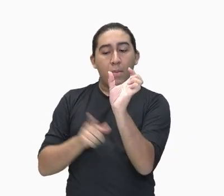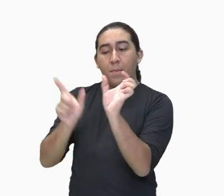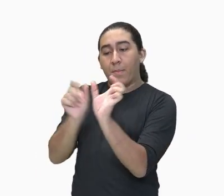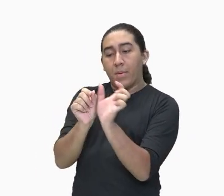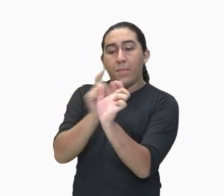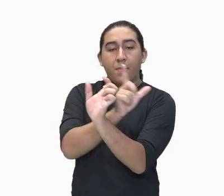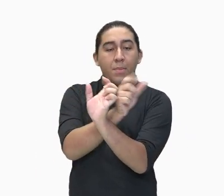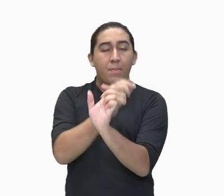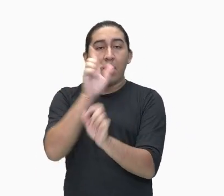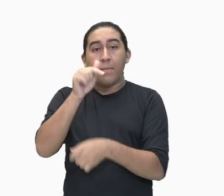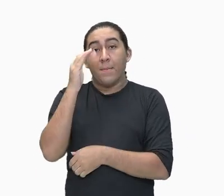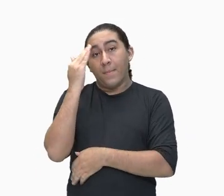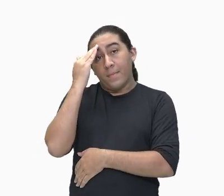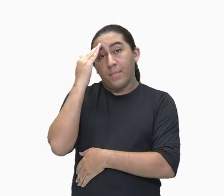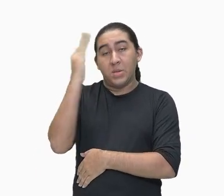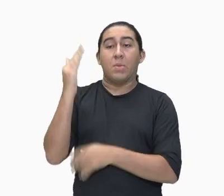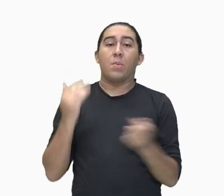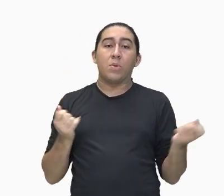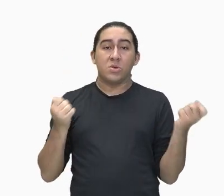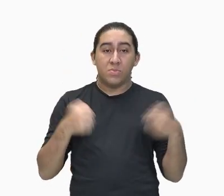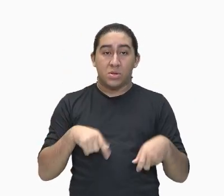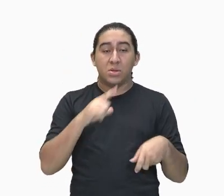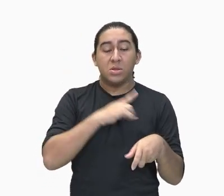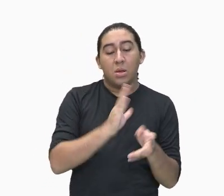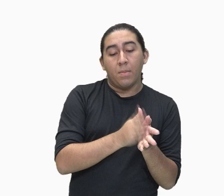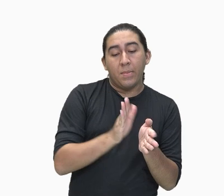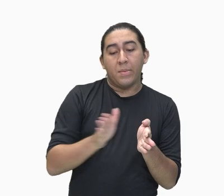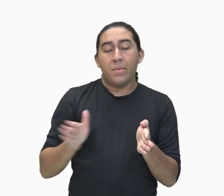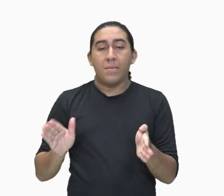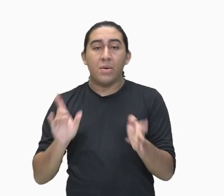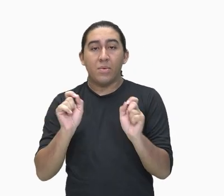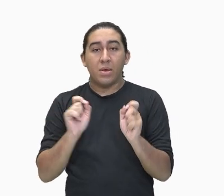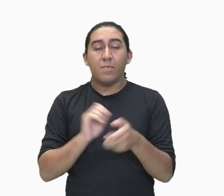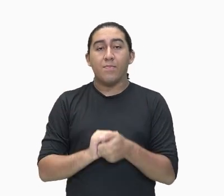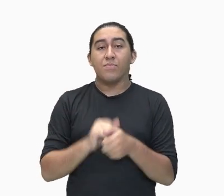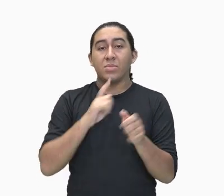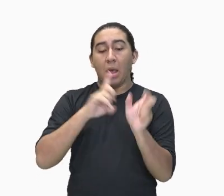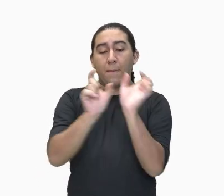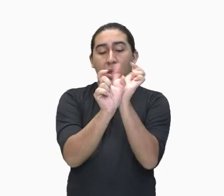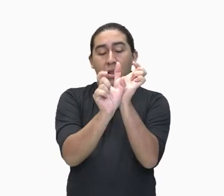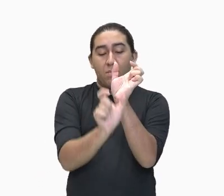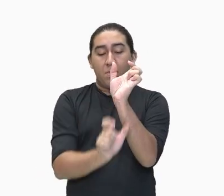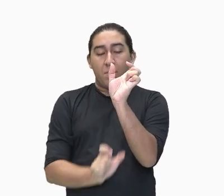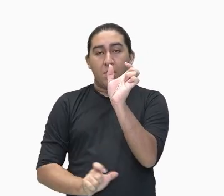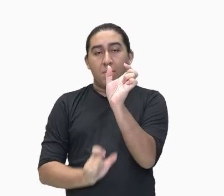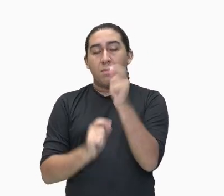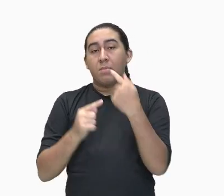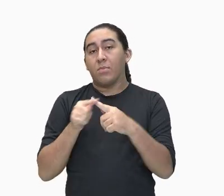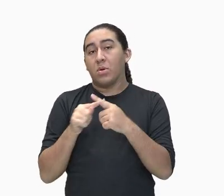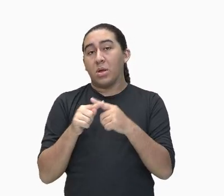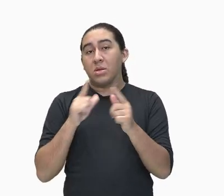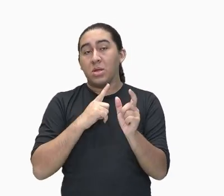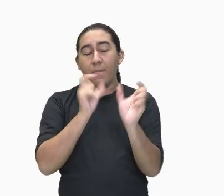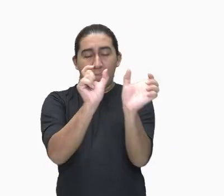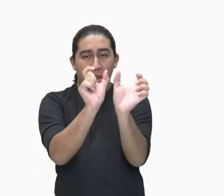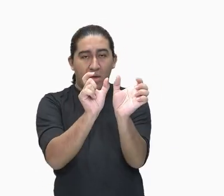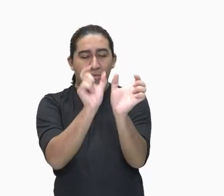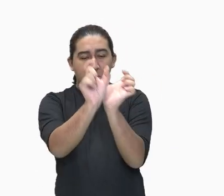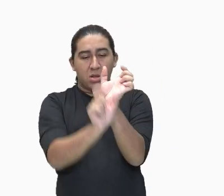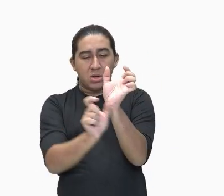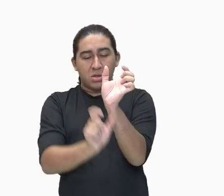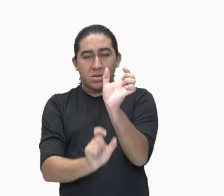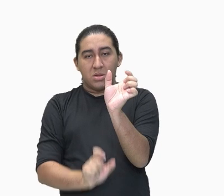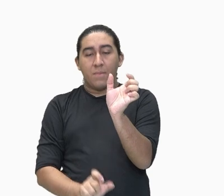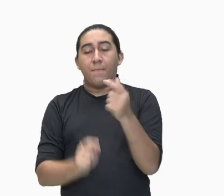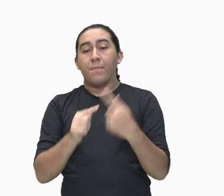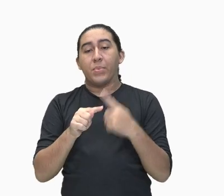forma principal do processo de derivação. Por que é derivação? Porque